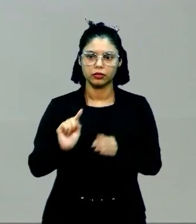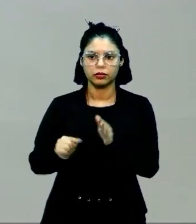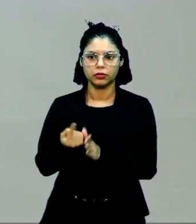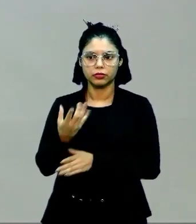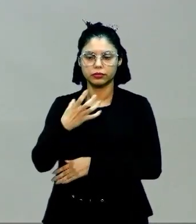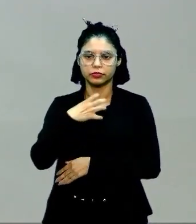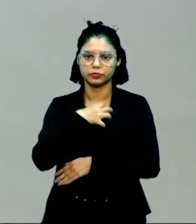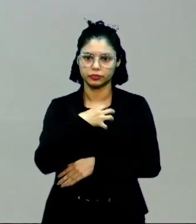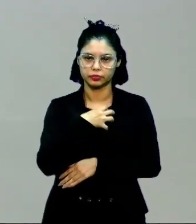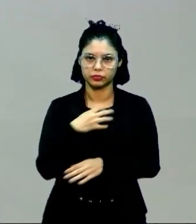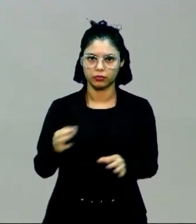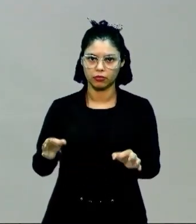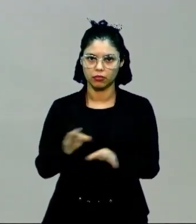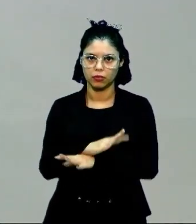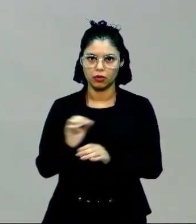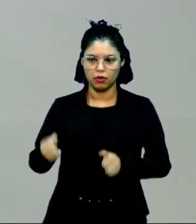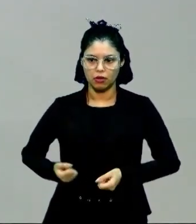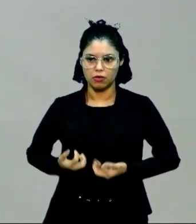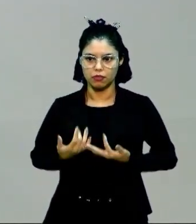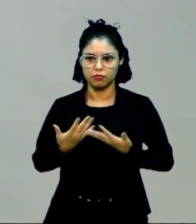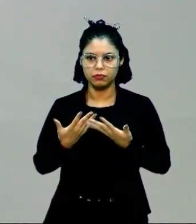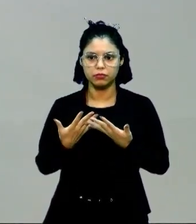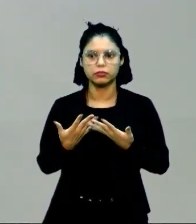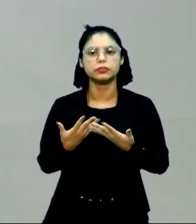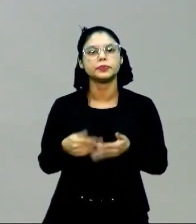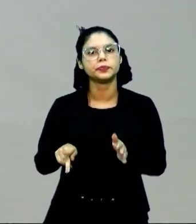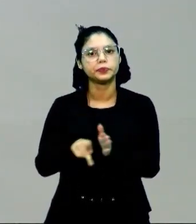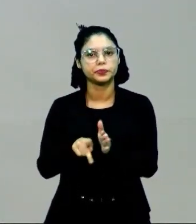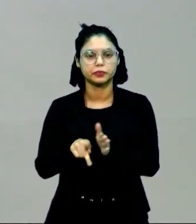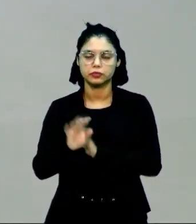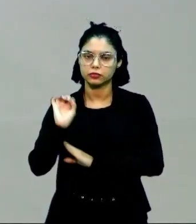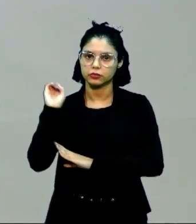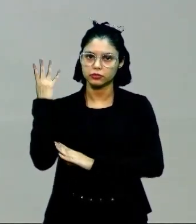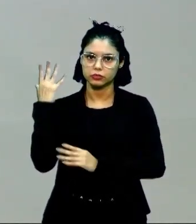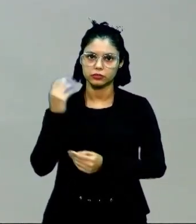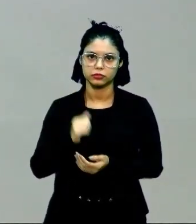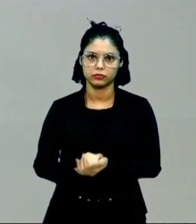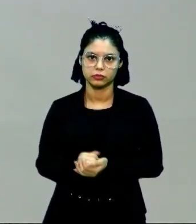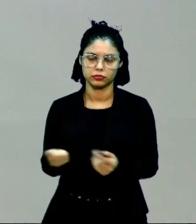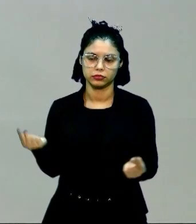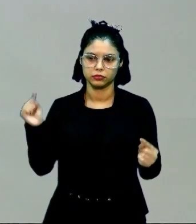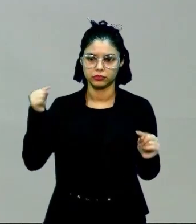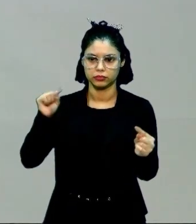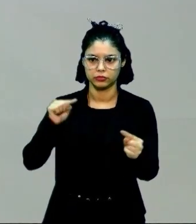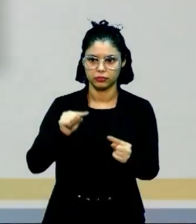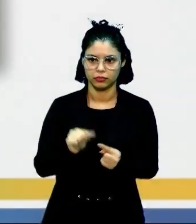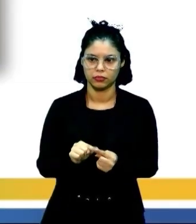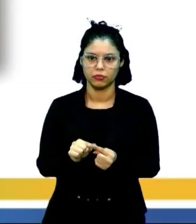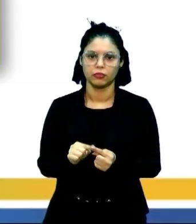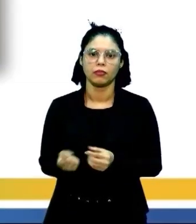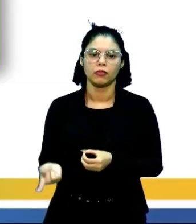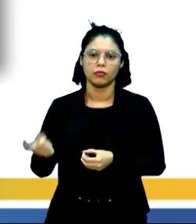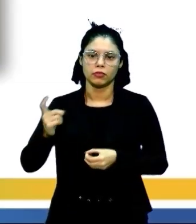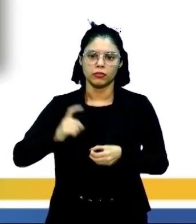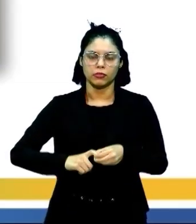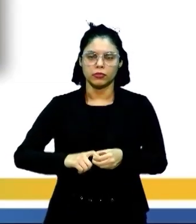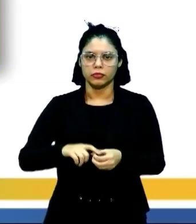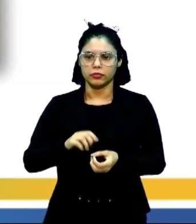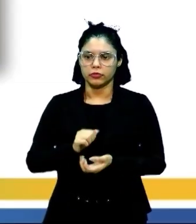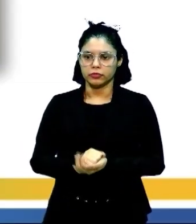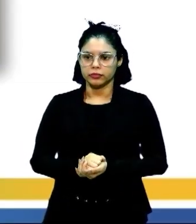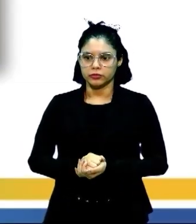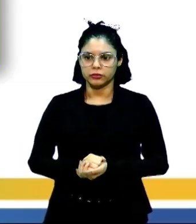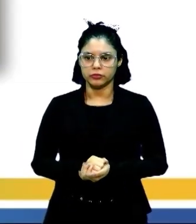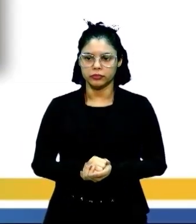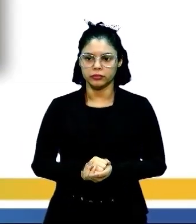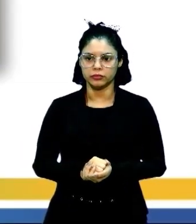primeiro momento, acabou manifestando e ocorreu justamente uma questão de proximidade. Retornando à